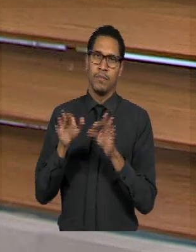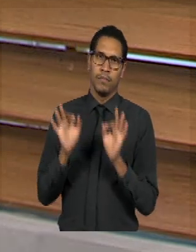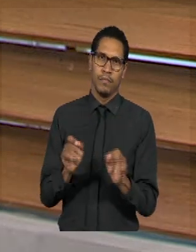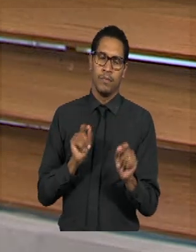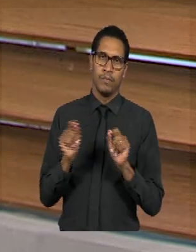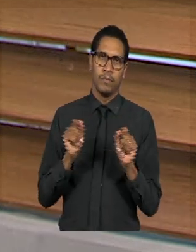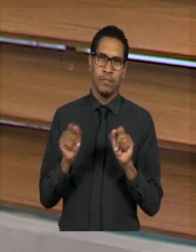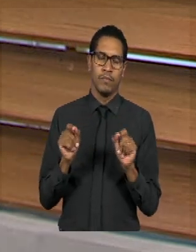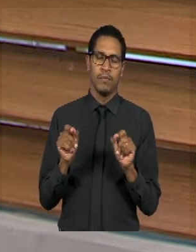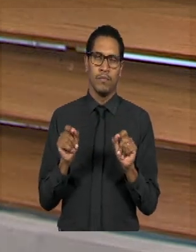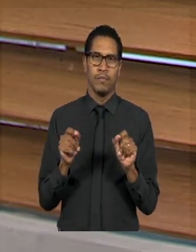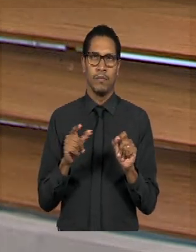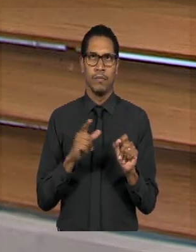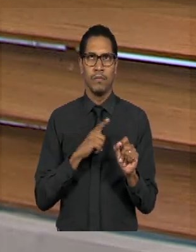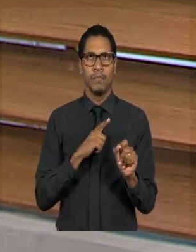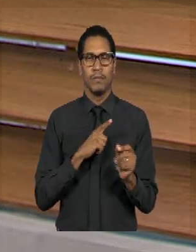a